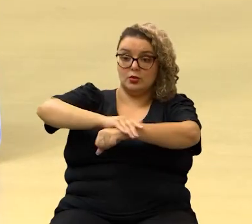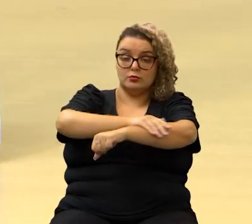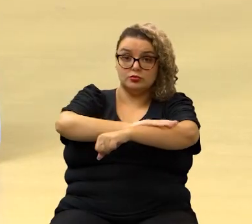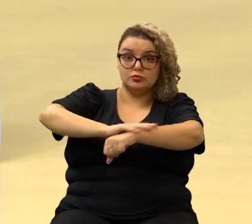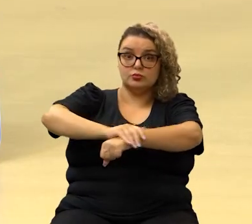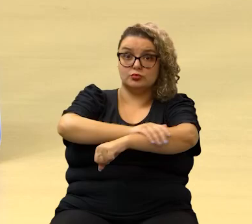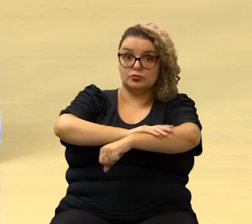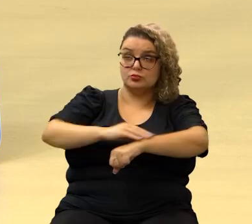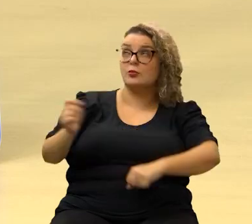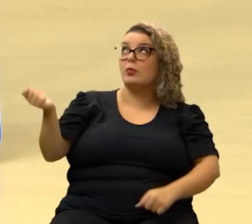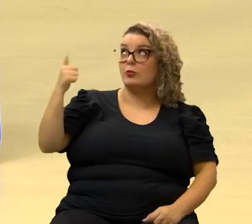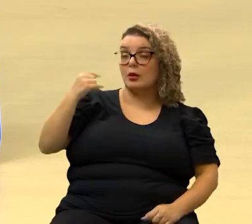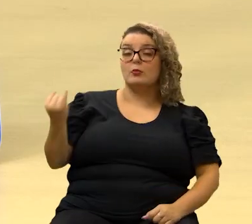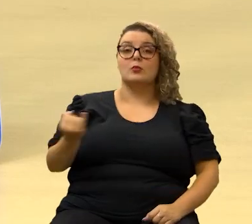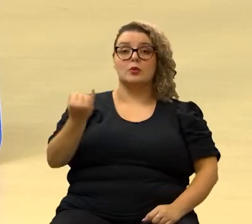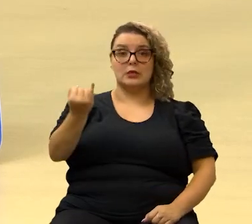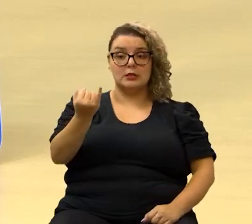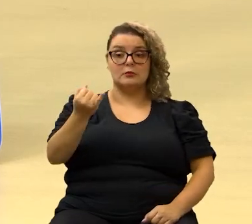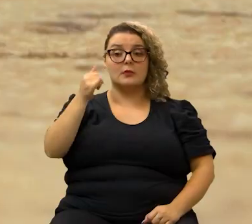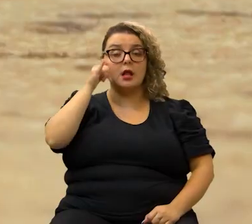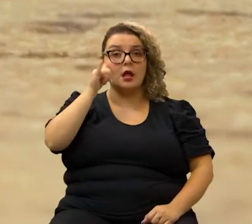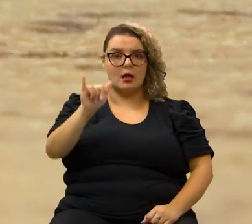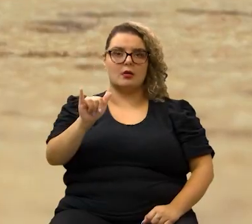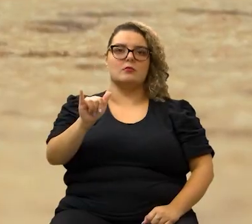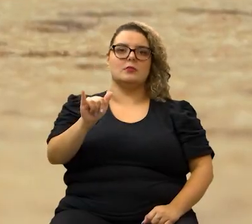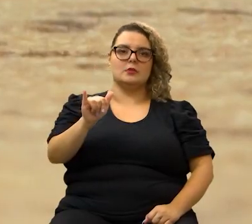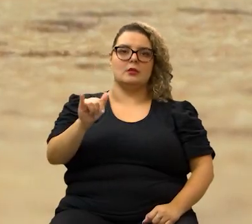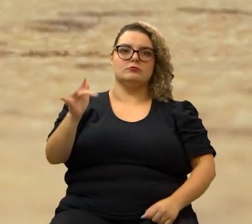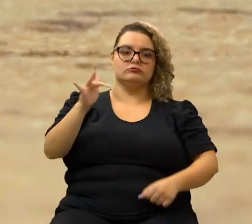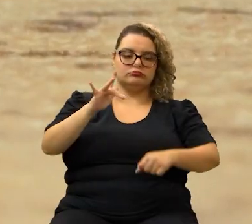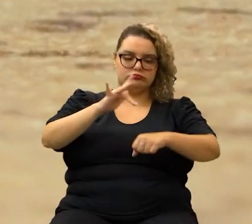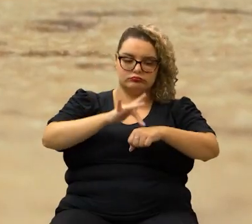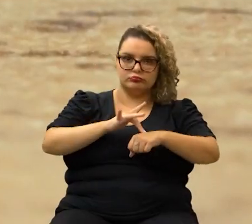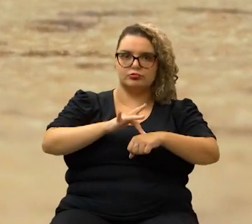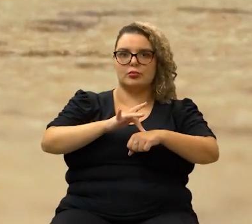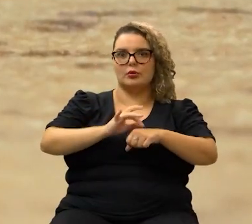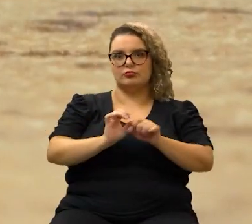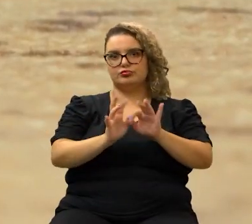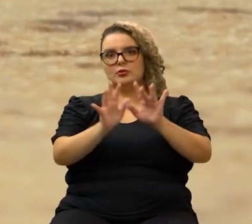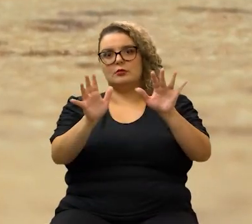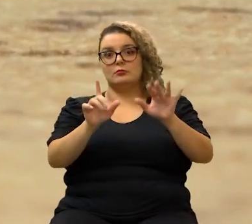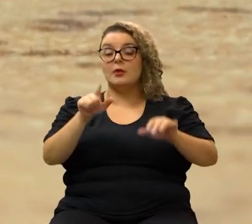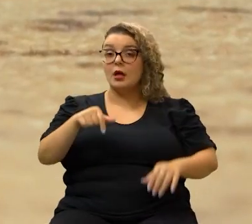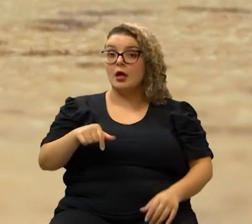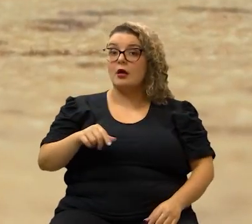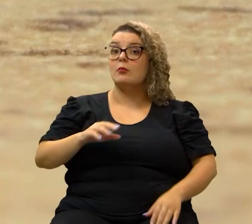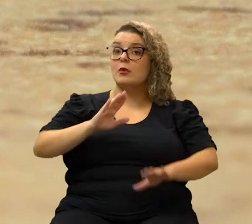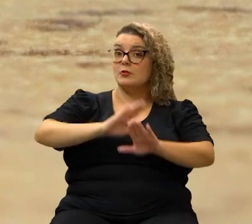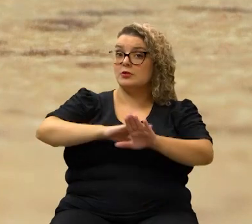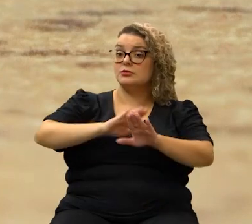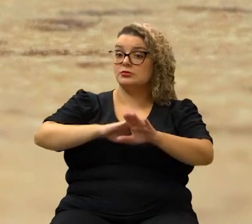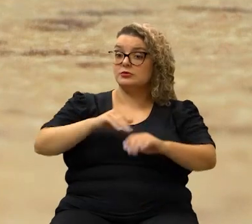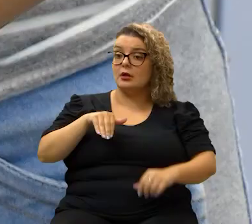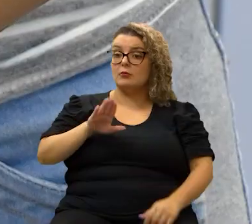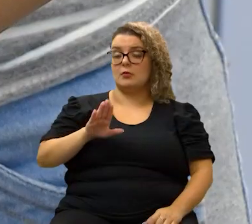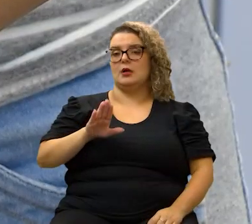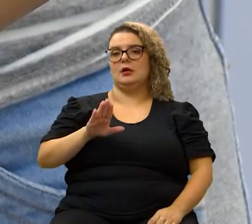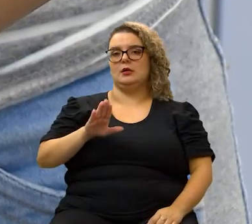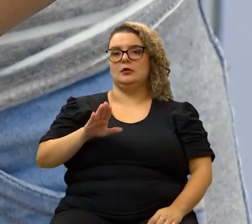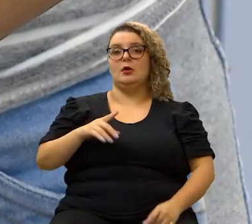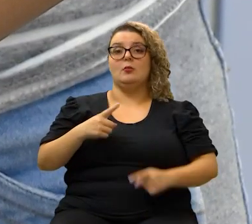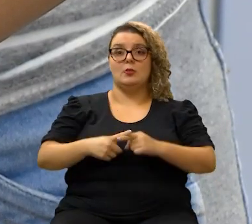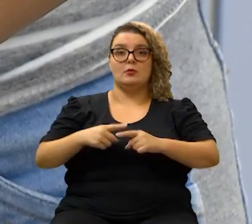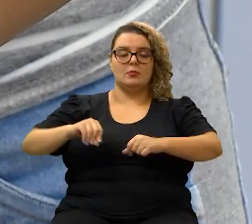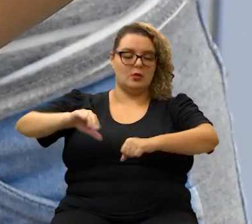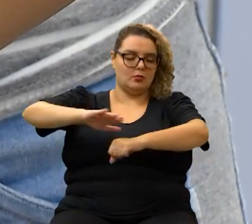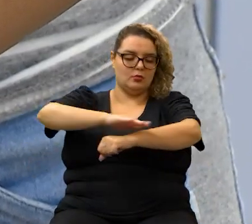repelente é um importante aliado para evitar as picadas deste inseto já que ele é uma medida Extra de proteção pois o o